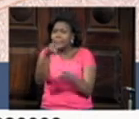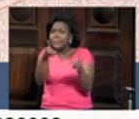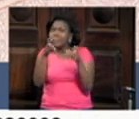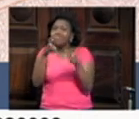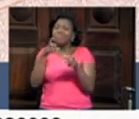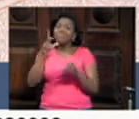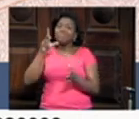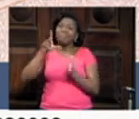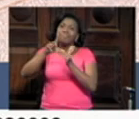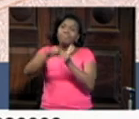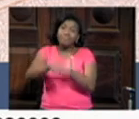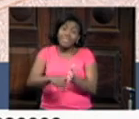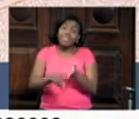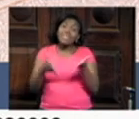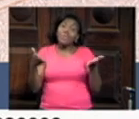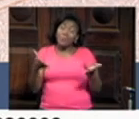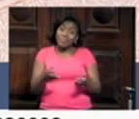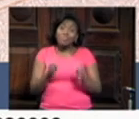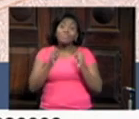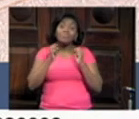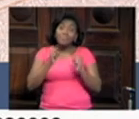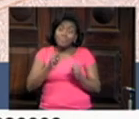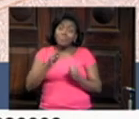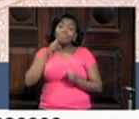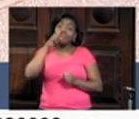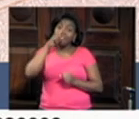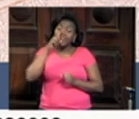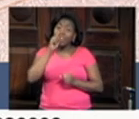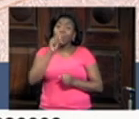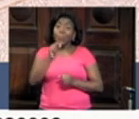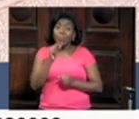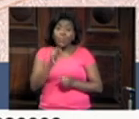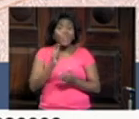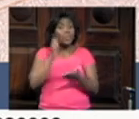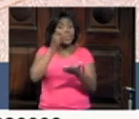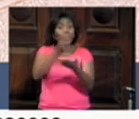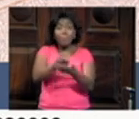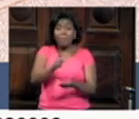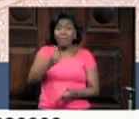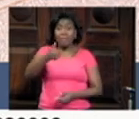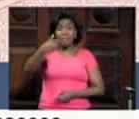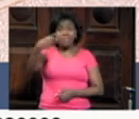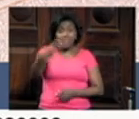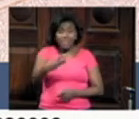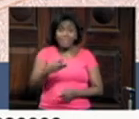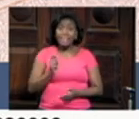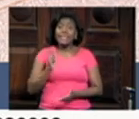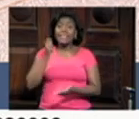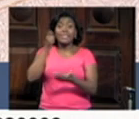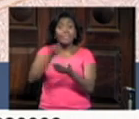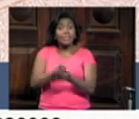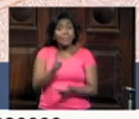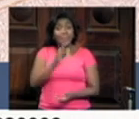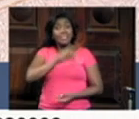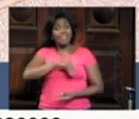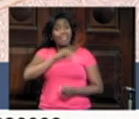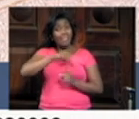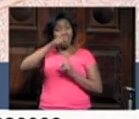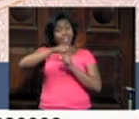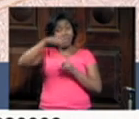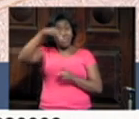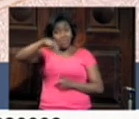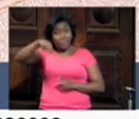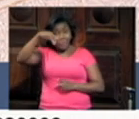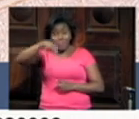agora corremos o risco de não pagar 13º, não pagar o salário de novembro,